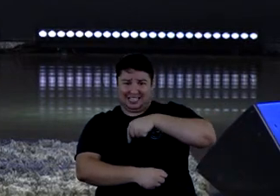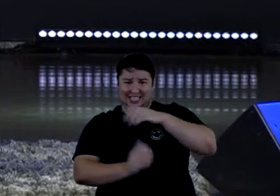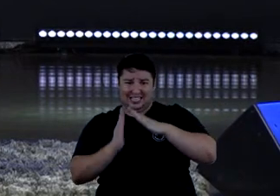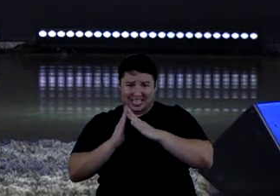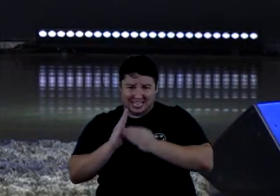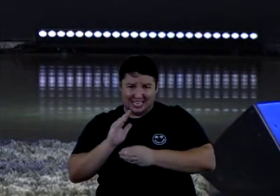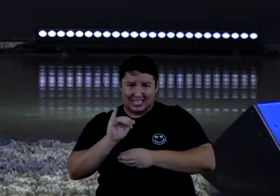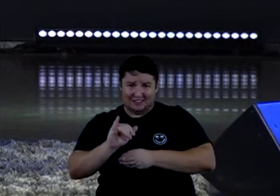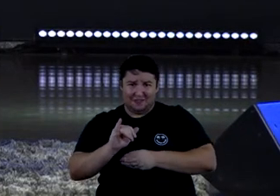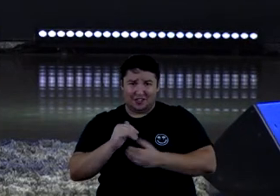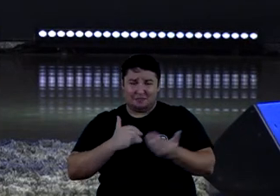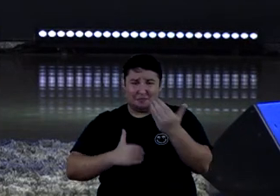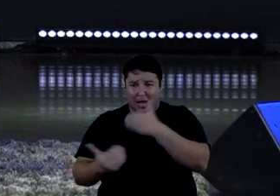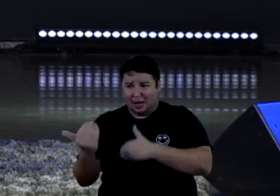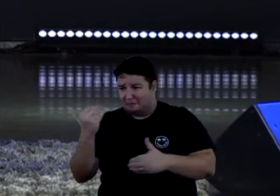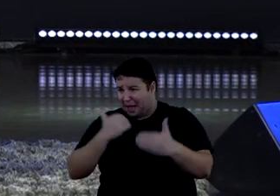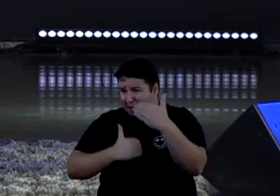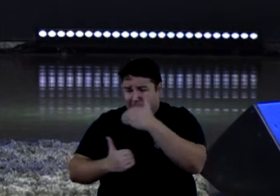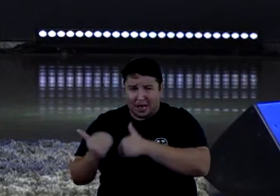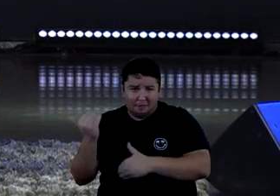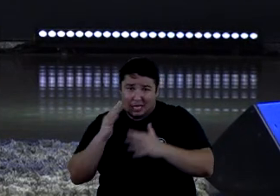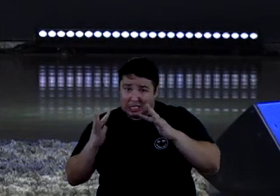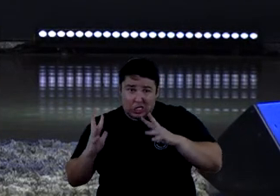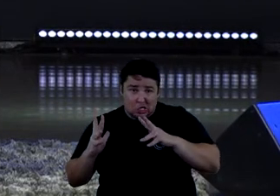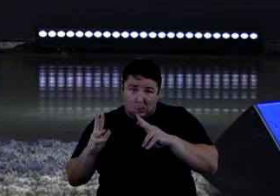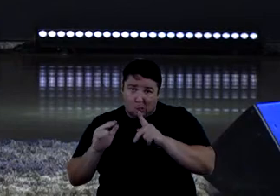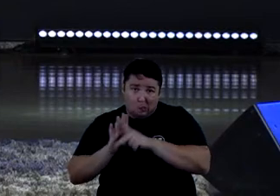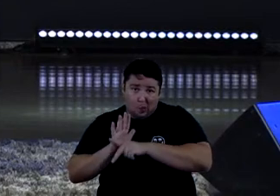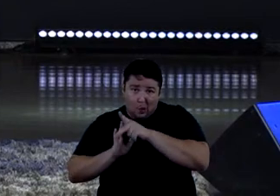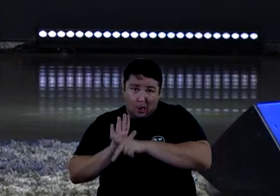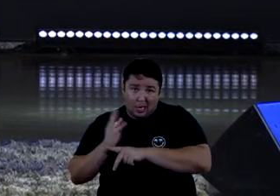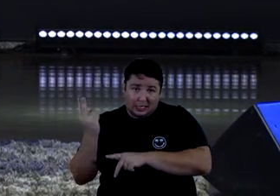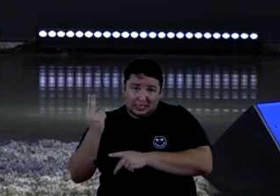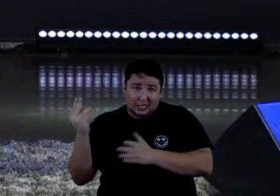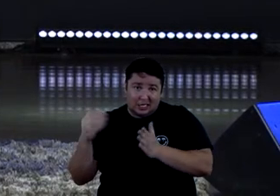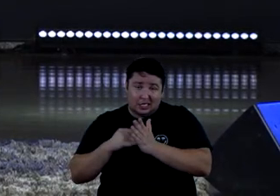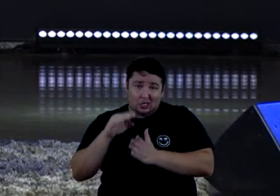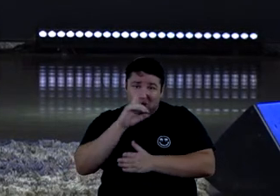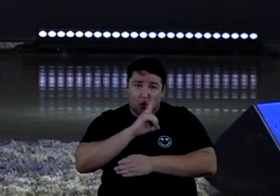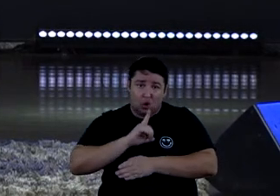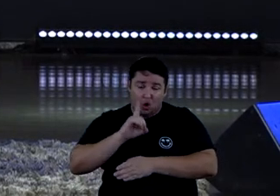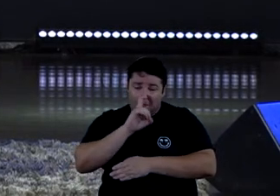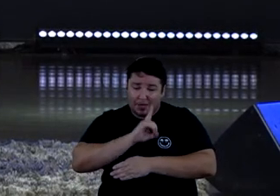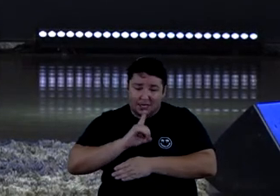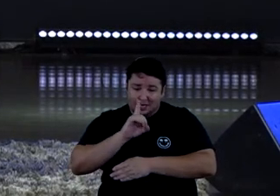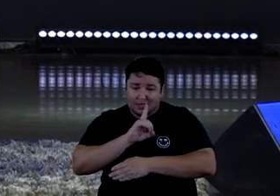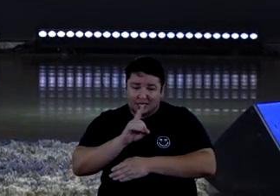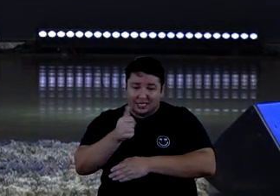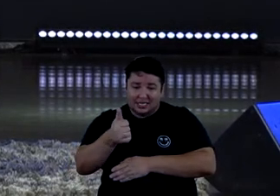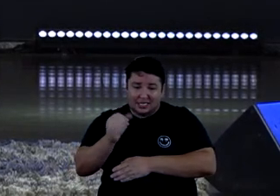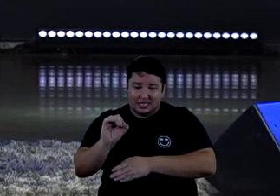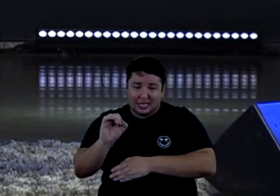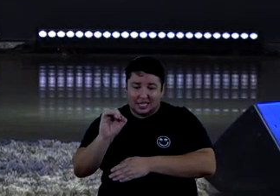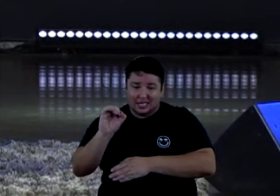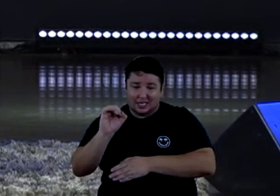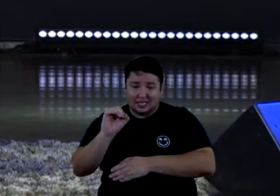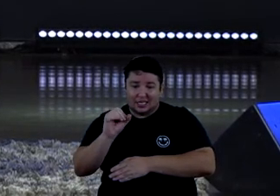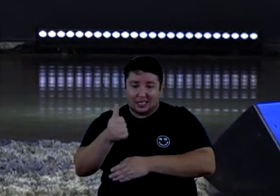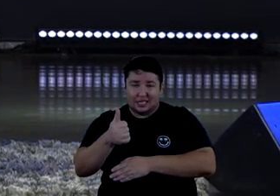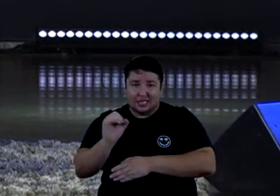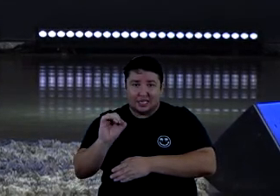se você participar de todas as programações de segunda a domingo, você vai passar aí 10 horas por semana